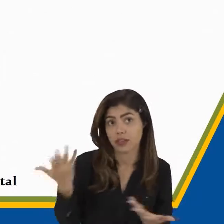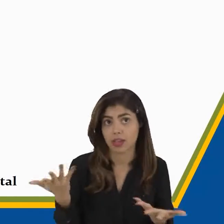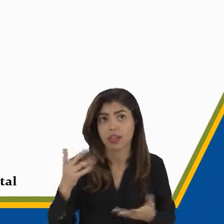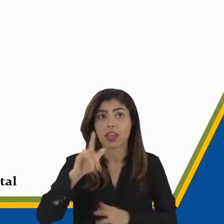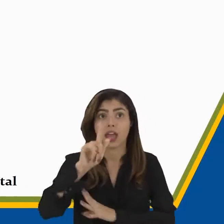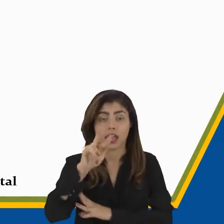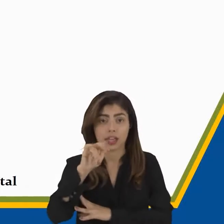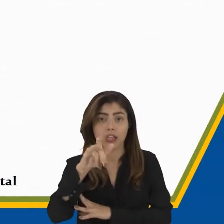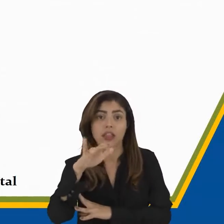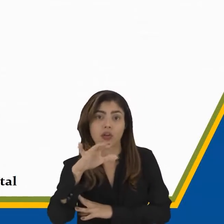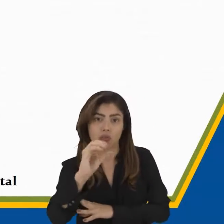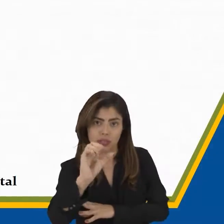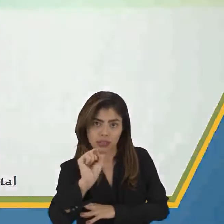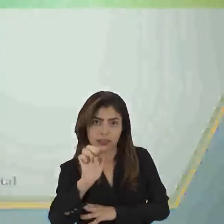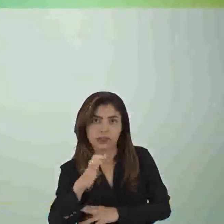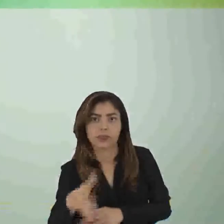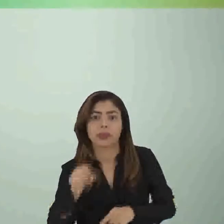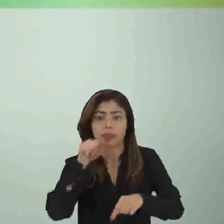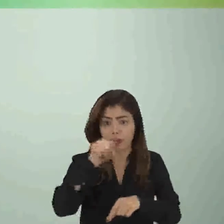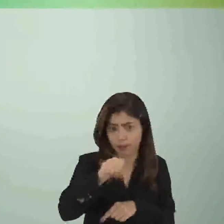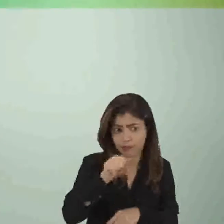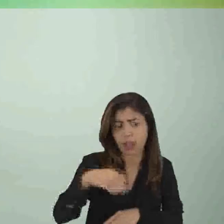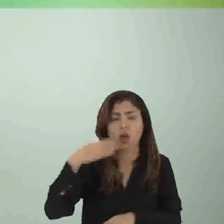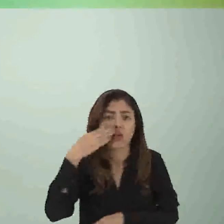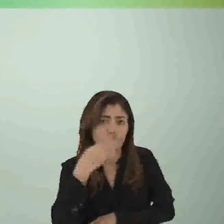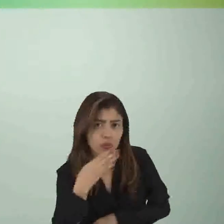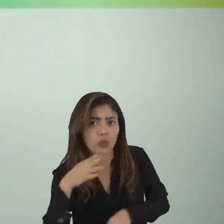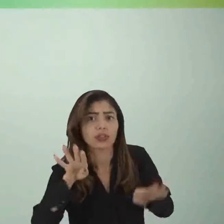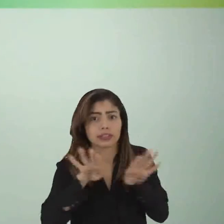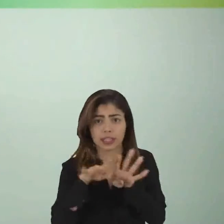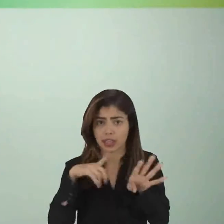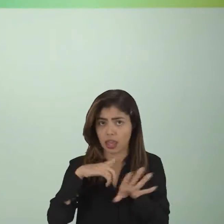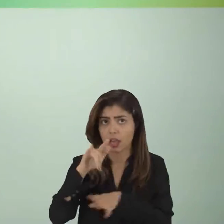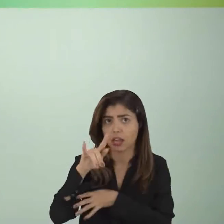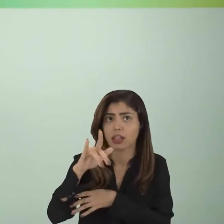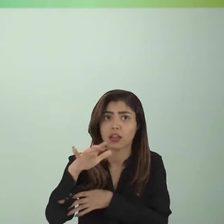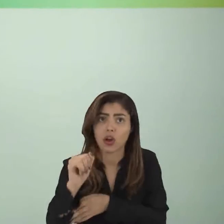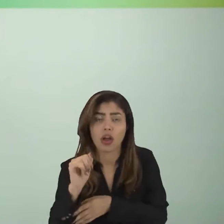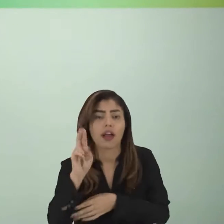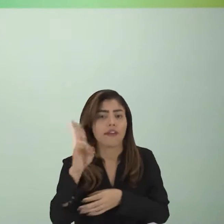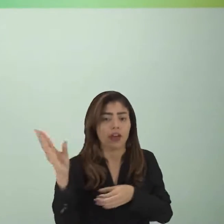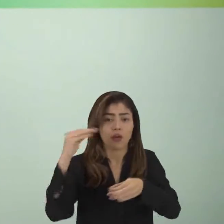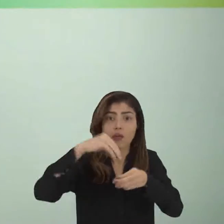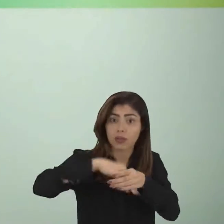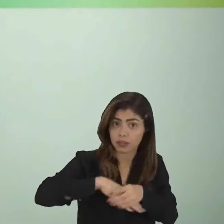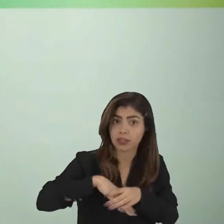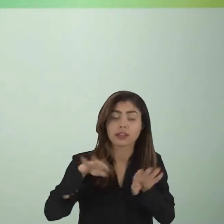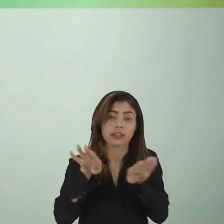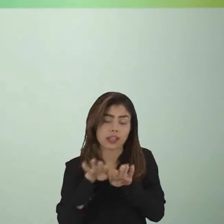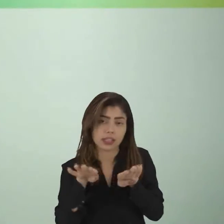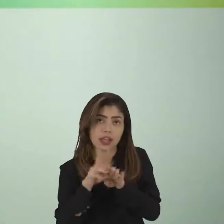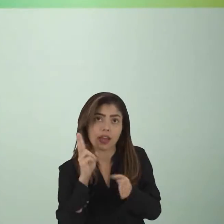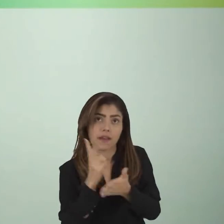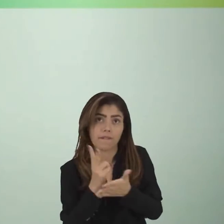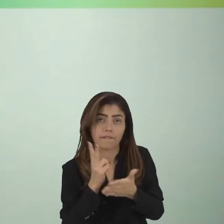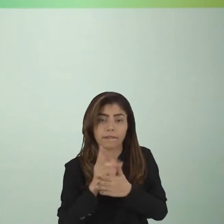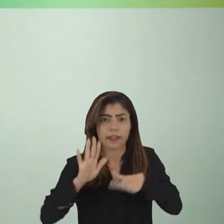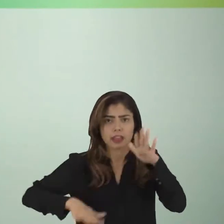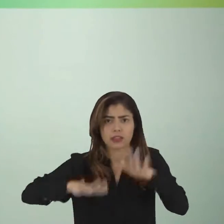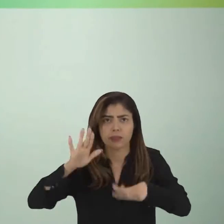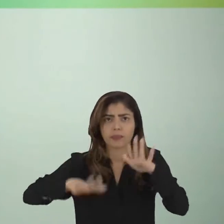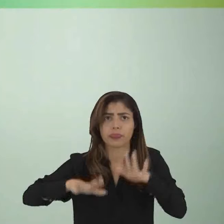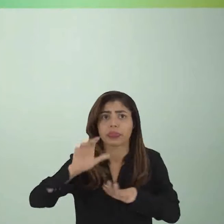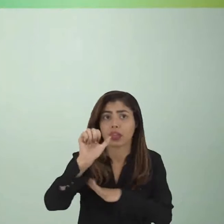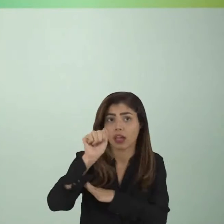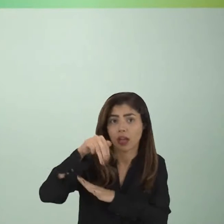a glicose. Esses açúcares, essa glicose, que quando for ser armazenada, vai ser armazenada aí geralmente